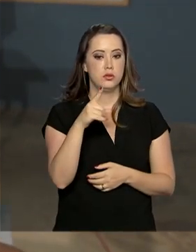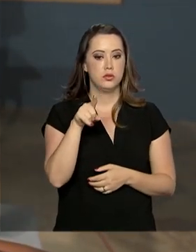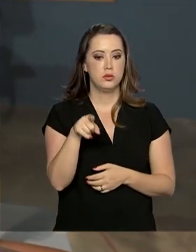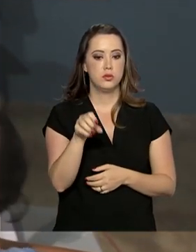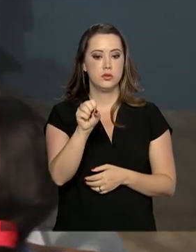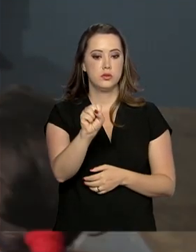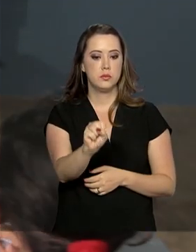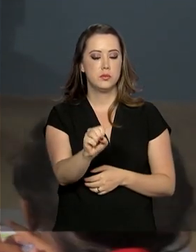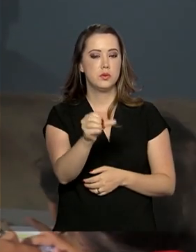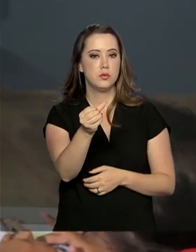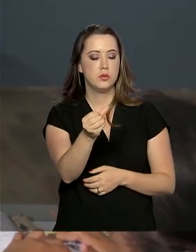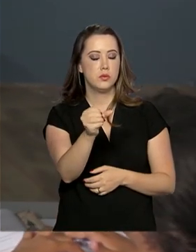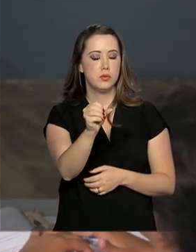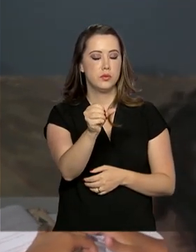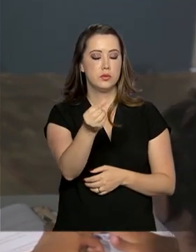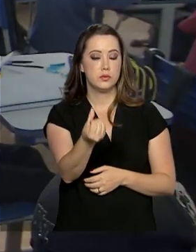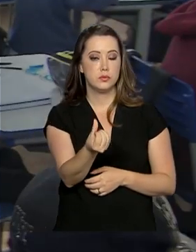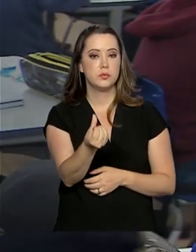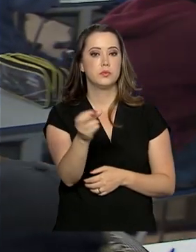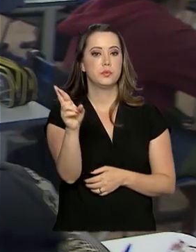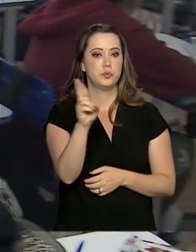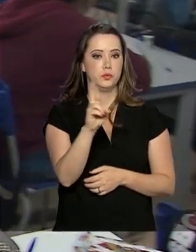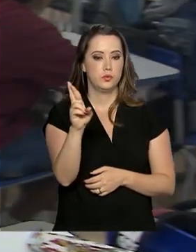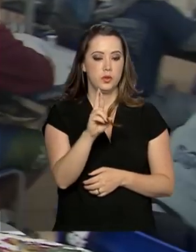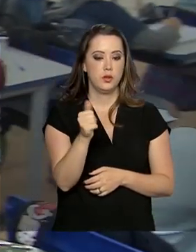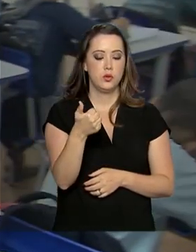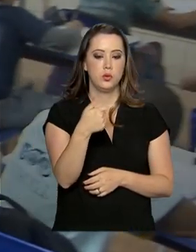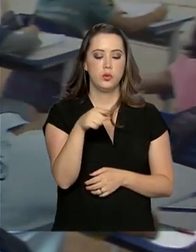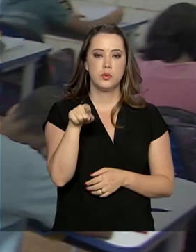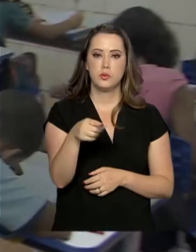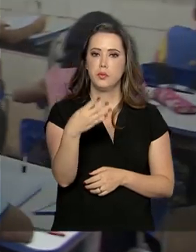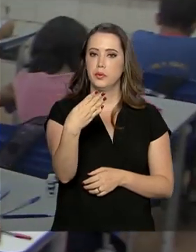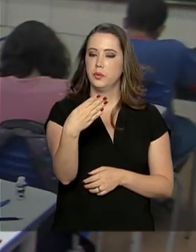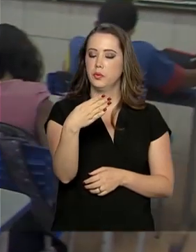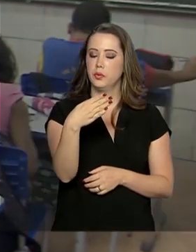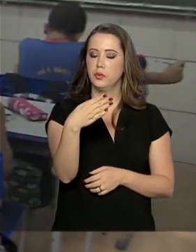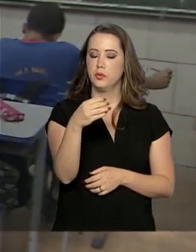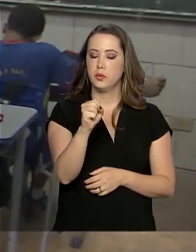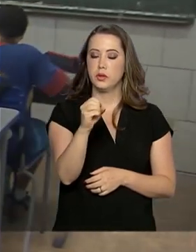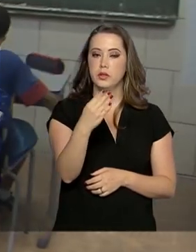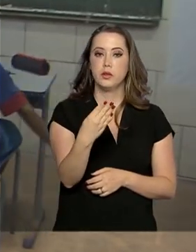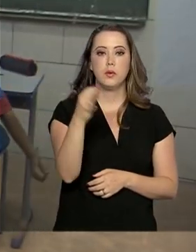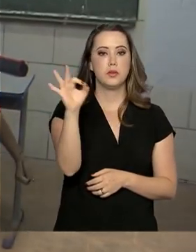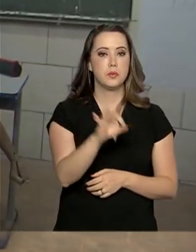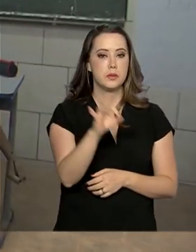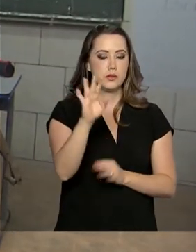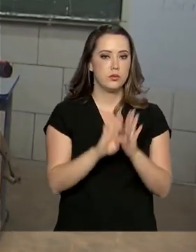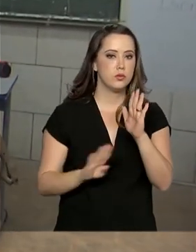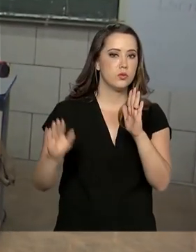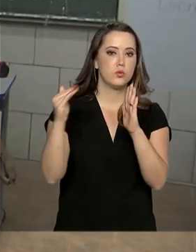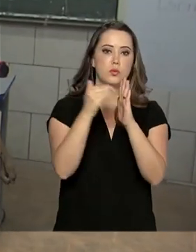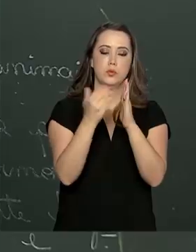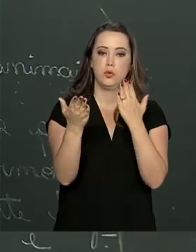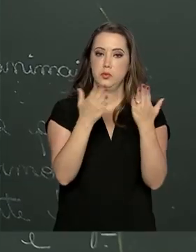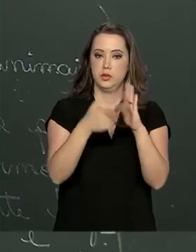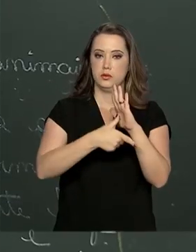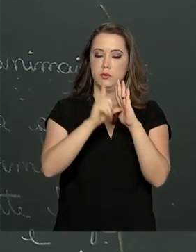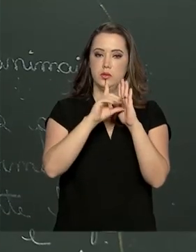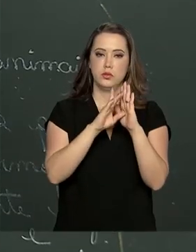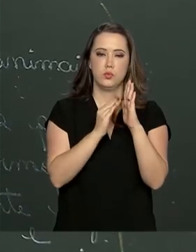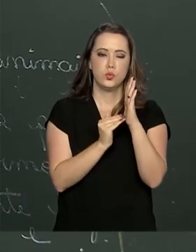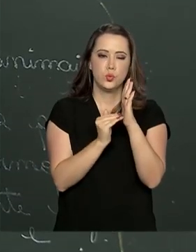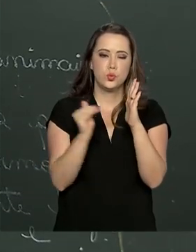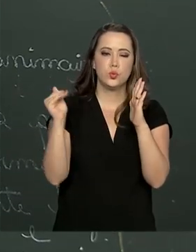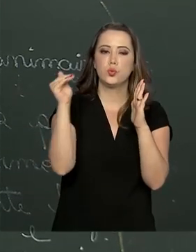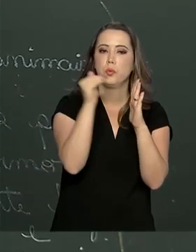oitocentos e oitenta e seis reais 12,84 por cento a mais que o valor anterior é o maior